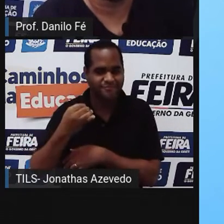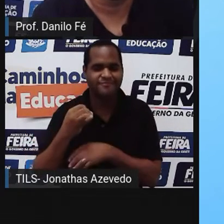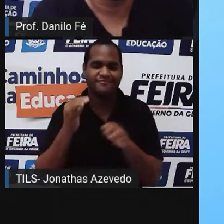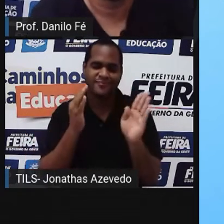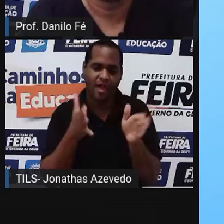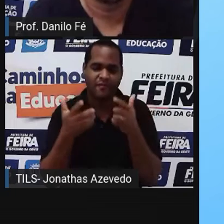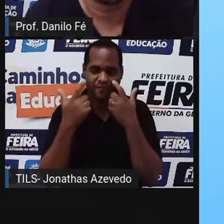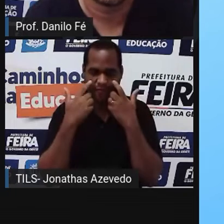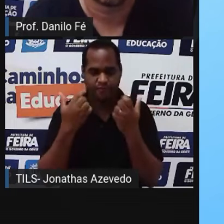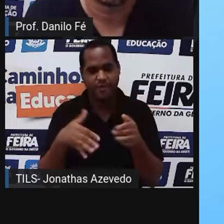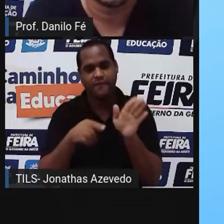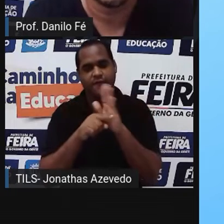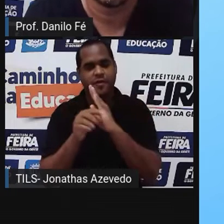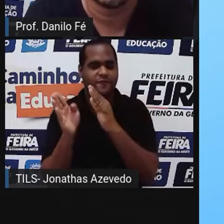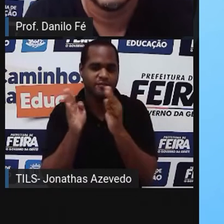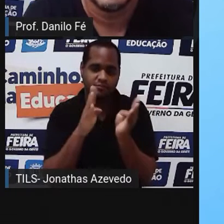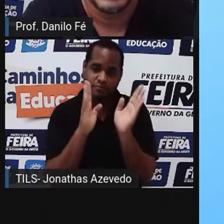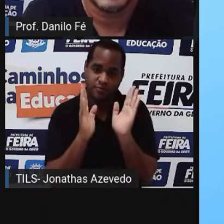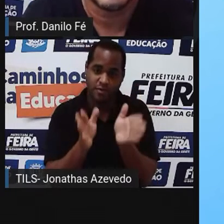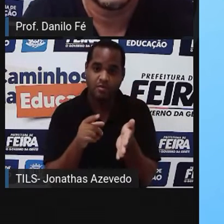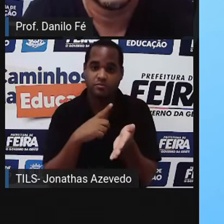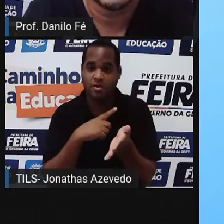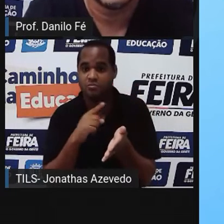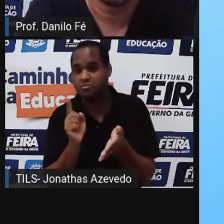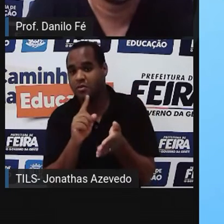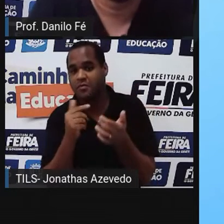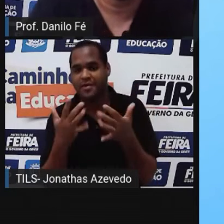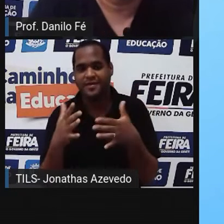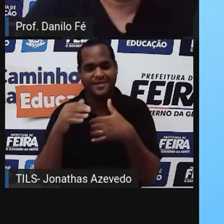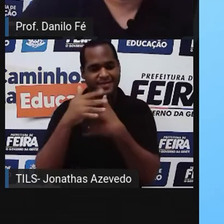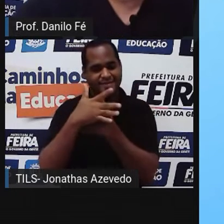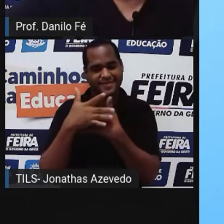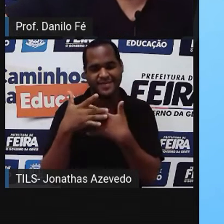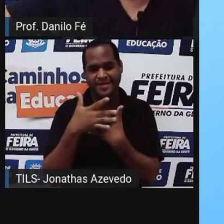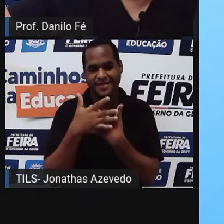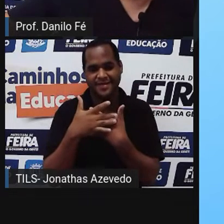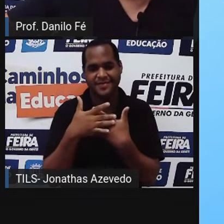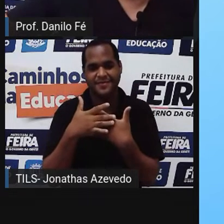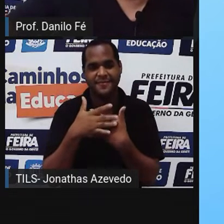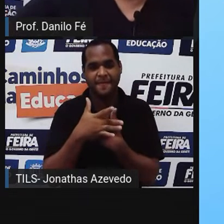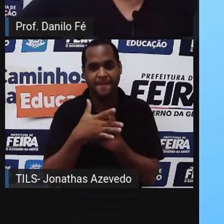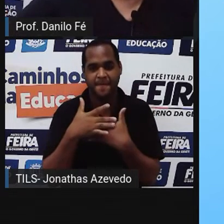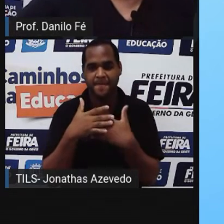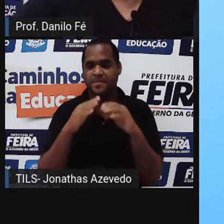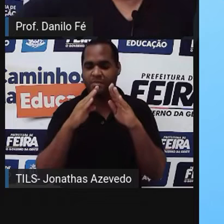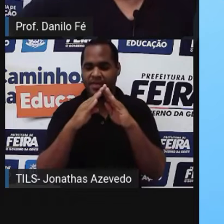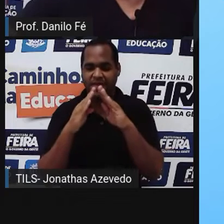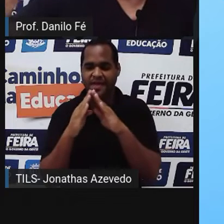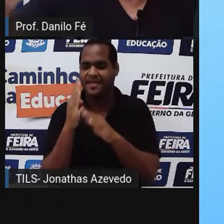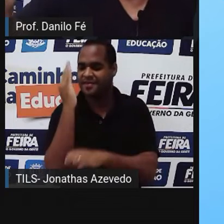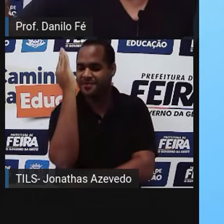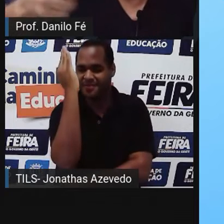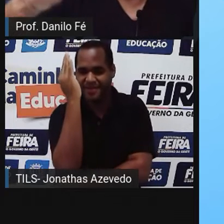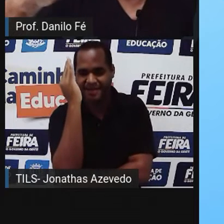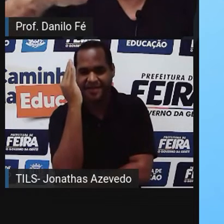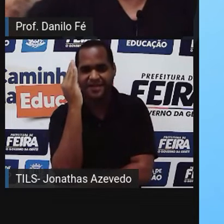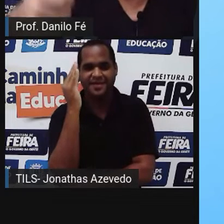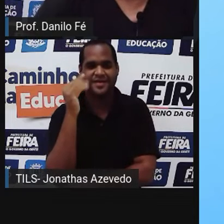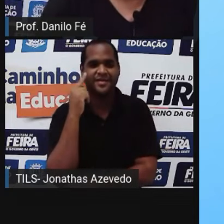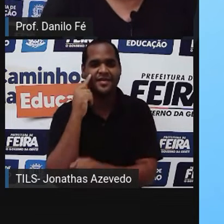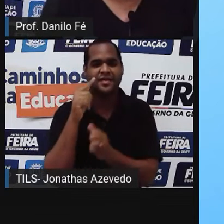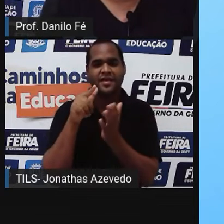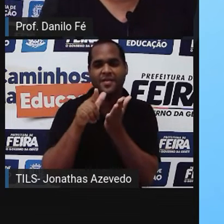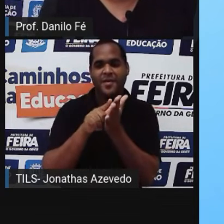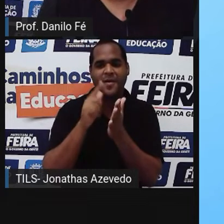já assistiram filmes japoneses, aquelas cidades aquelas casas, né, que são de madeira, com papel